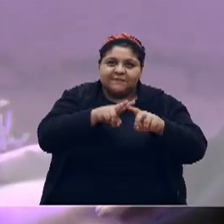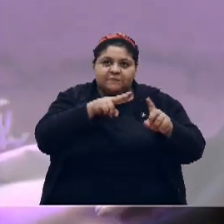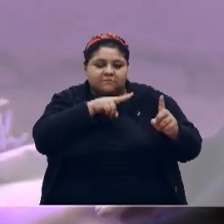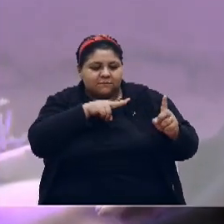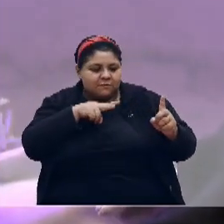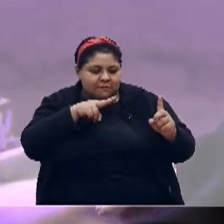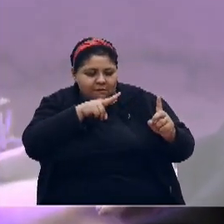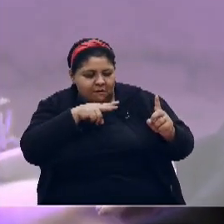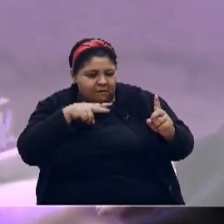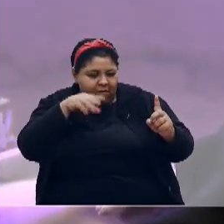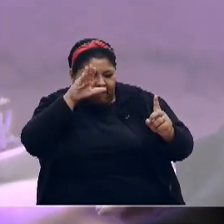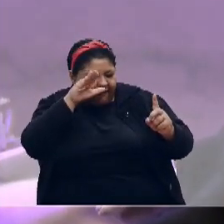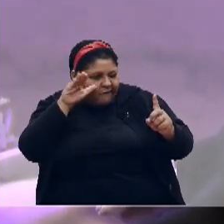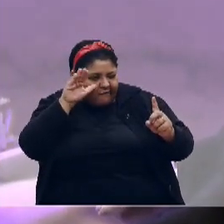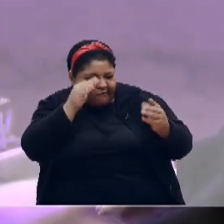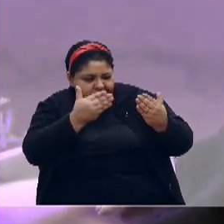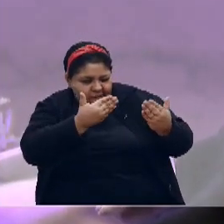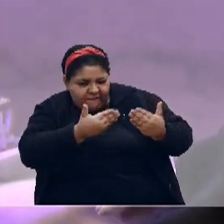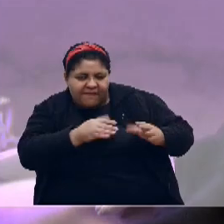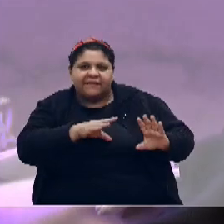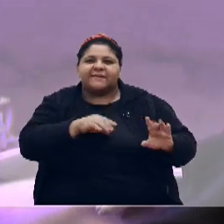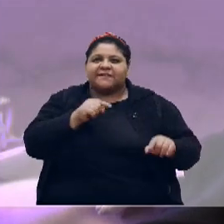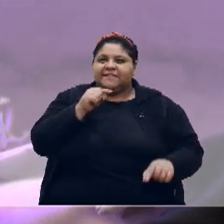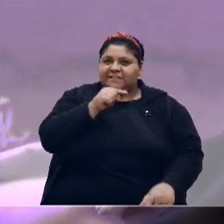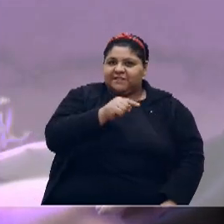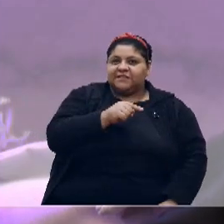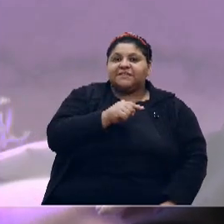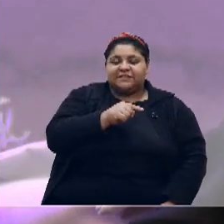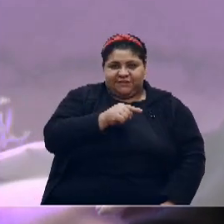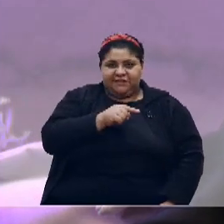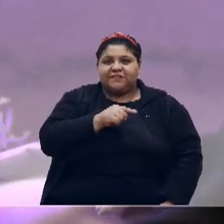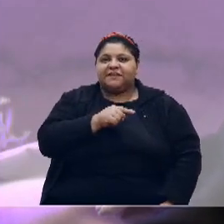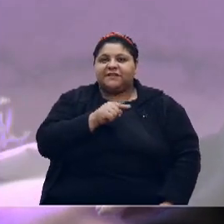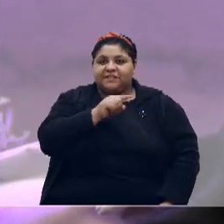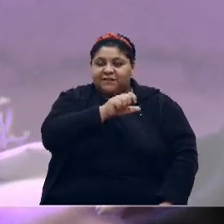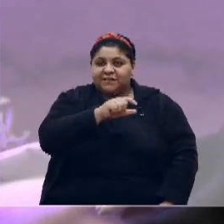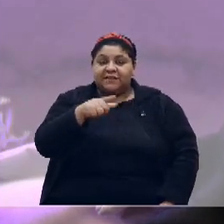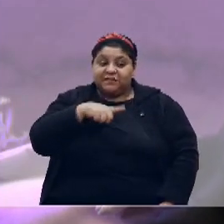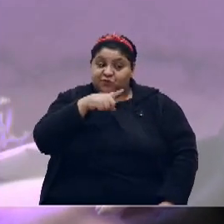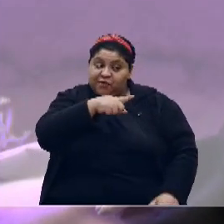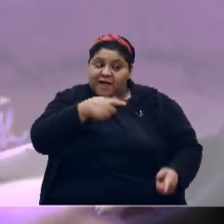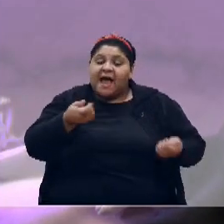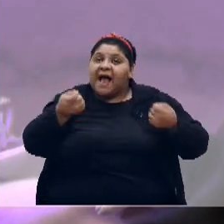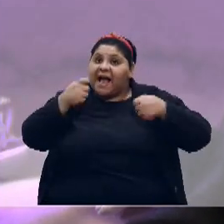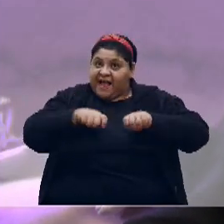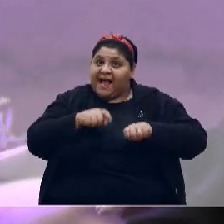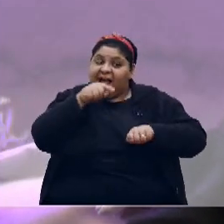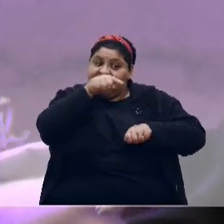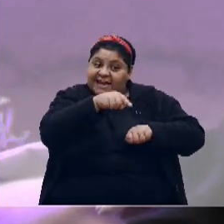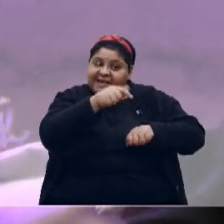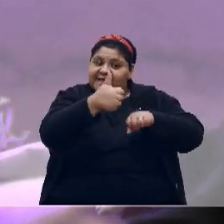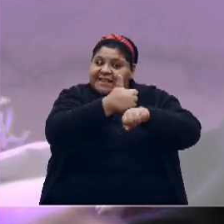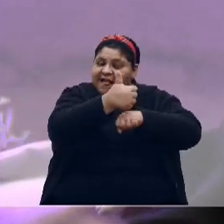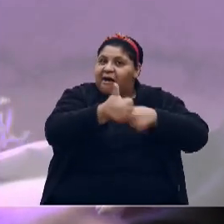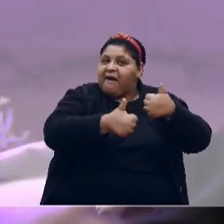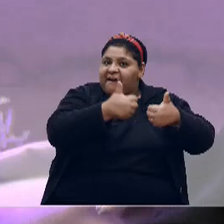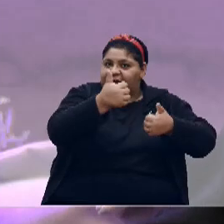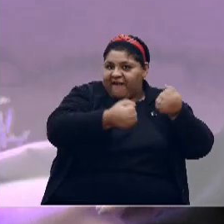analisando, né? Para ver se tu tem realmente a capacidade de estar ali, né? E